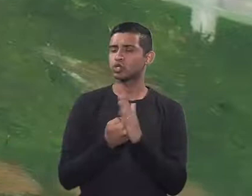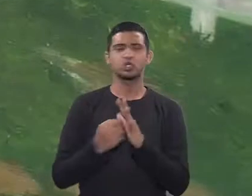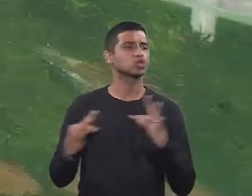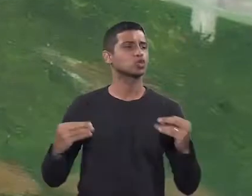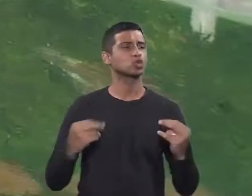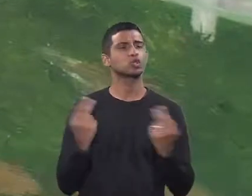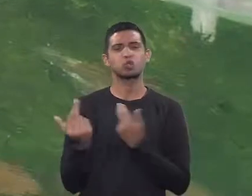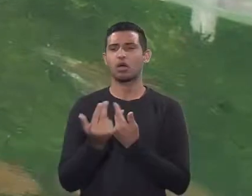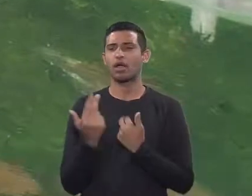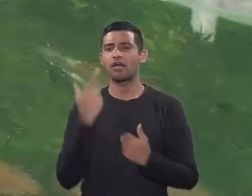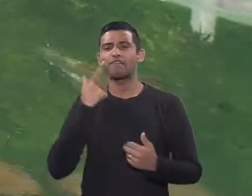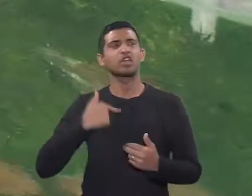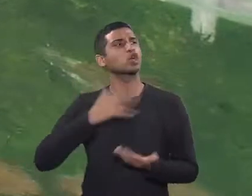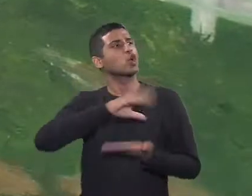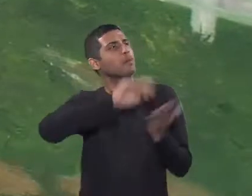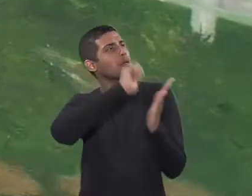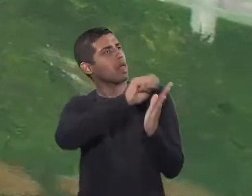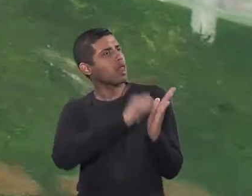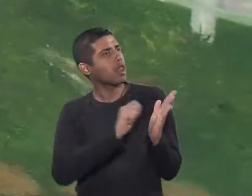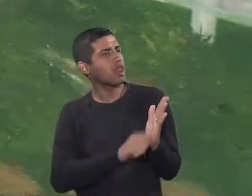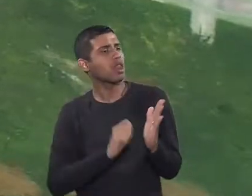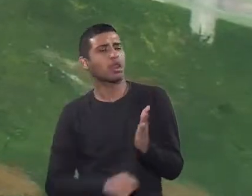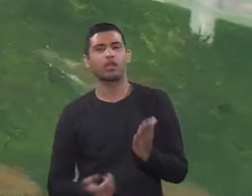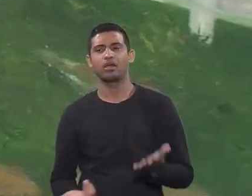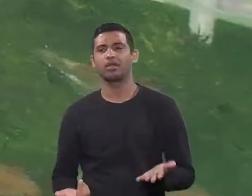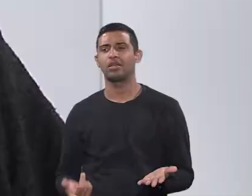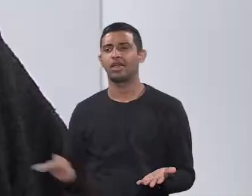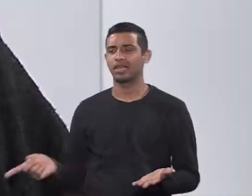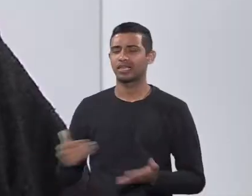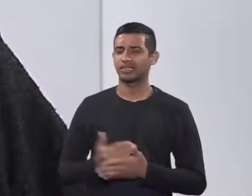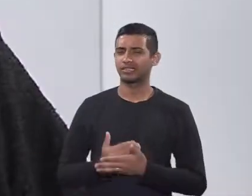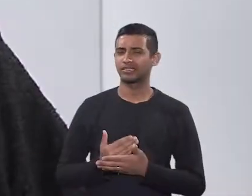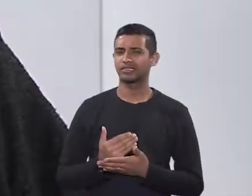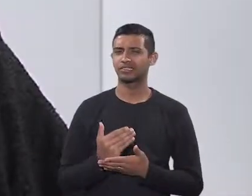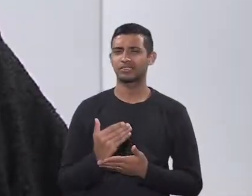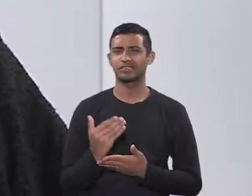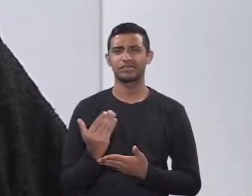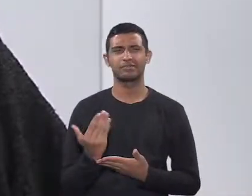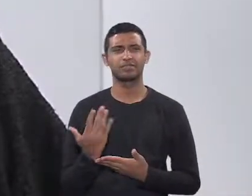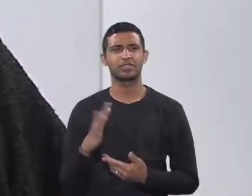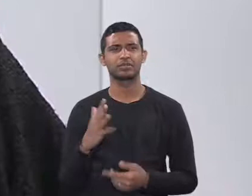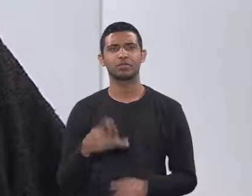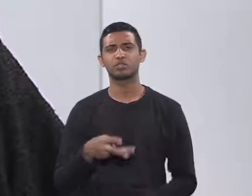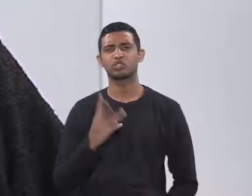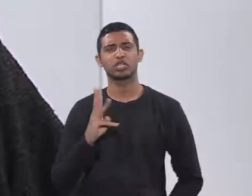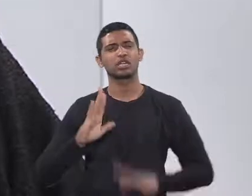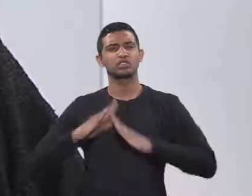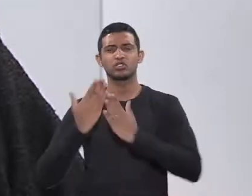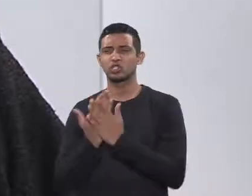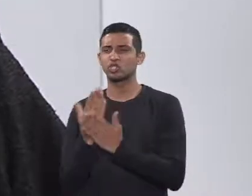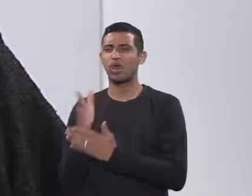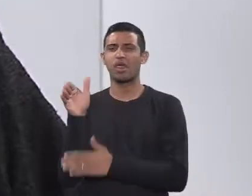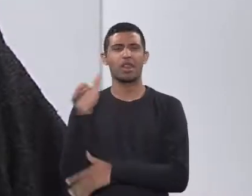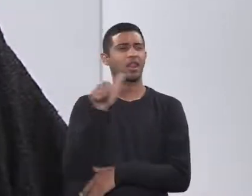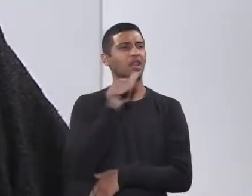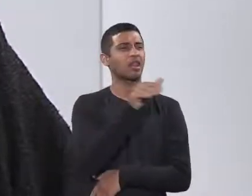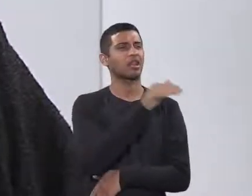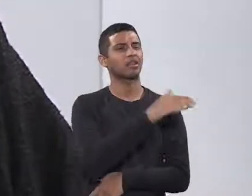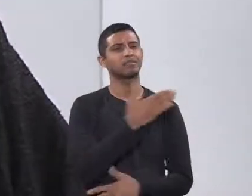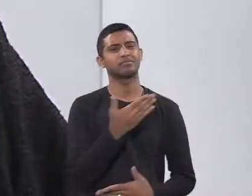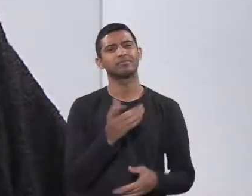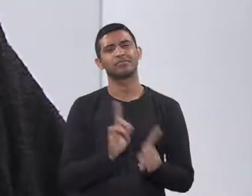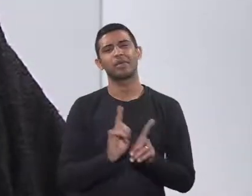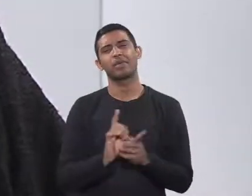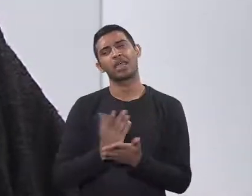outras. Copiar os deveres do quadro, ele começou a ficar, ele passou por umas 3 escolas, além de ter sido